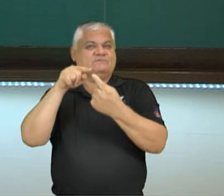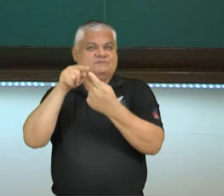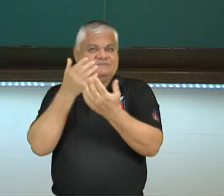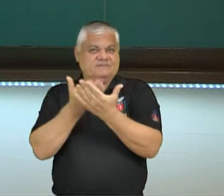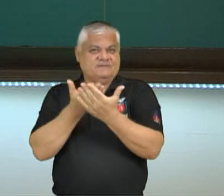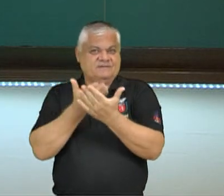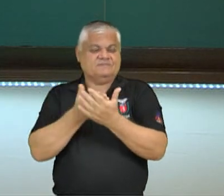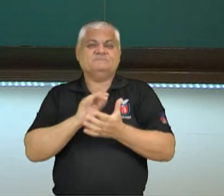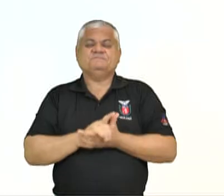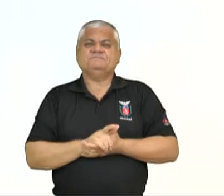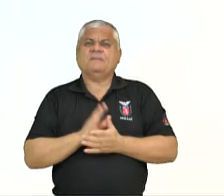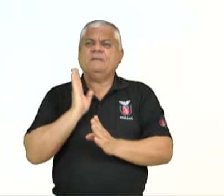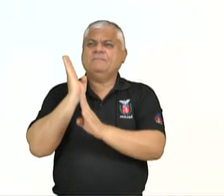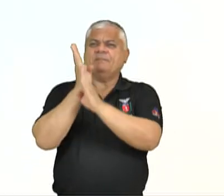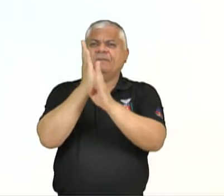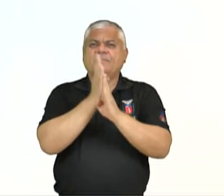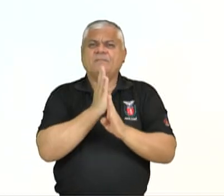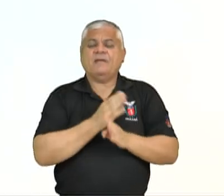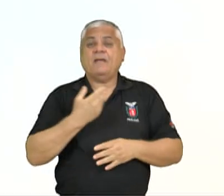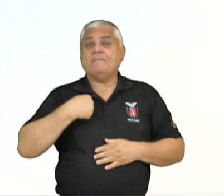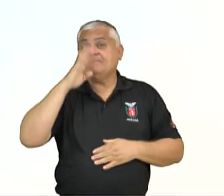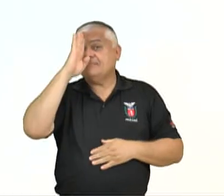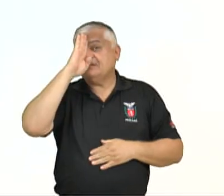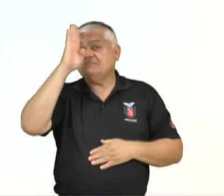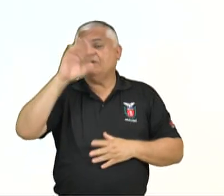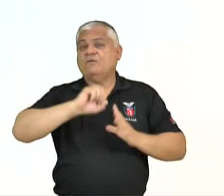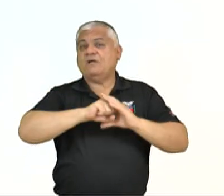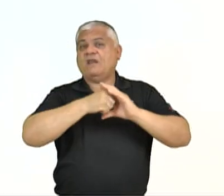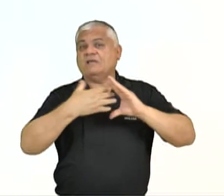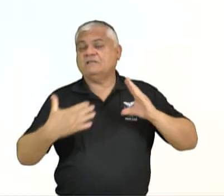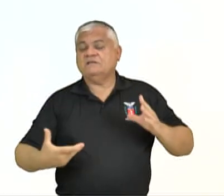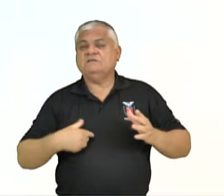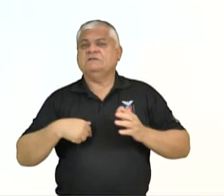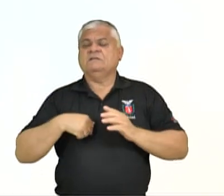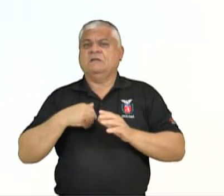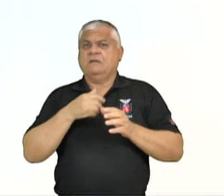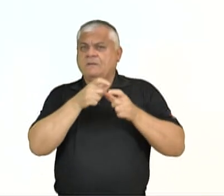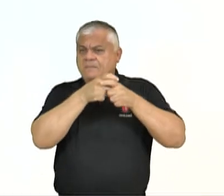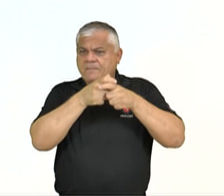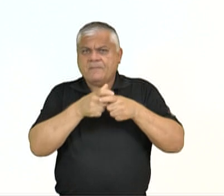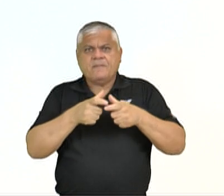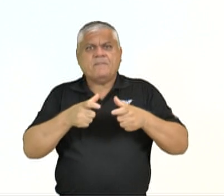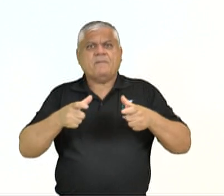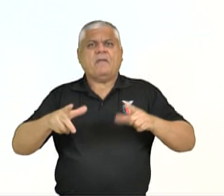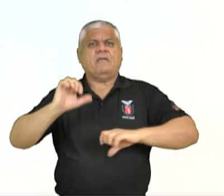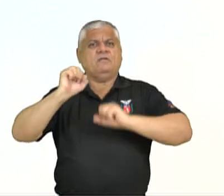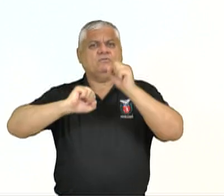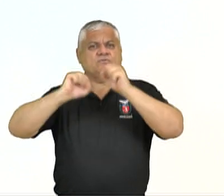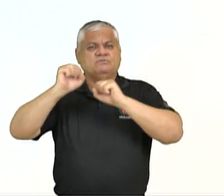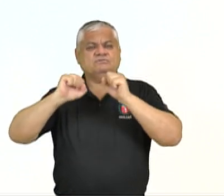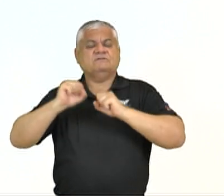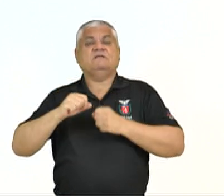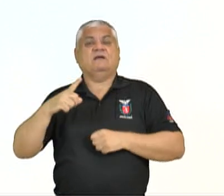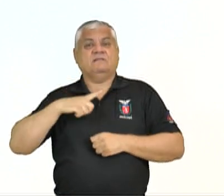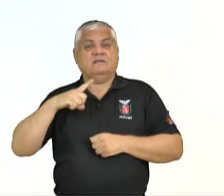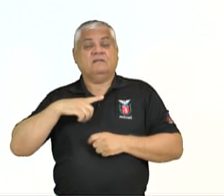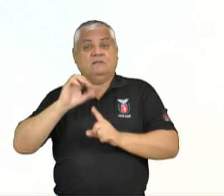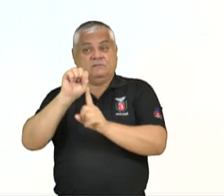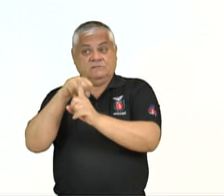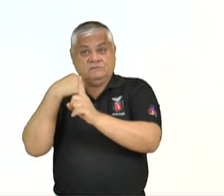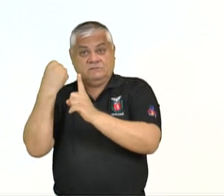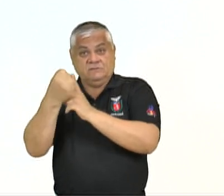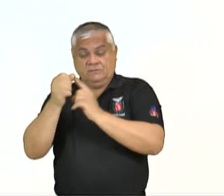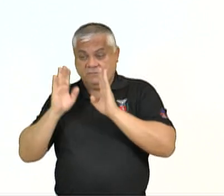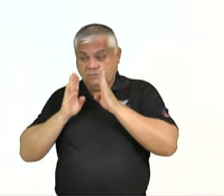objetivo, Identificar as principais características da Revolução Industrial em seus aspectos